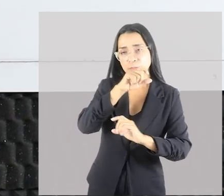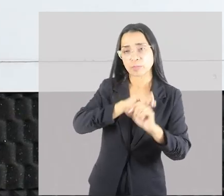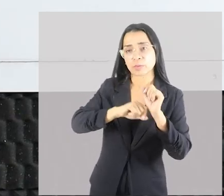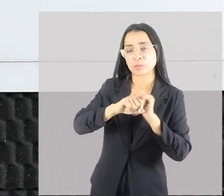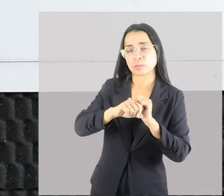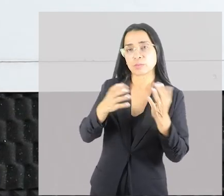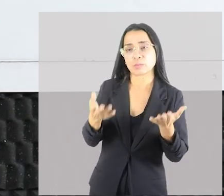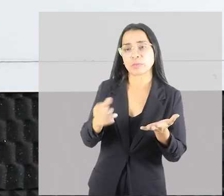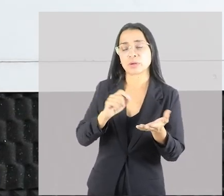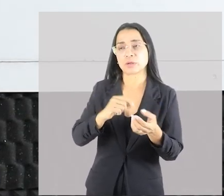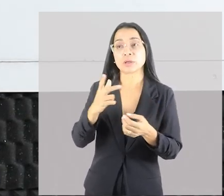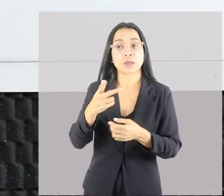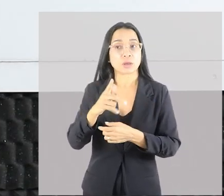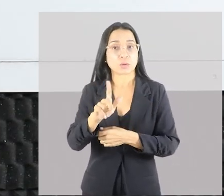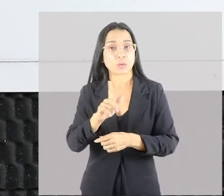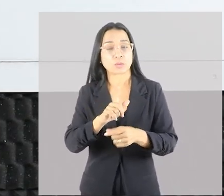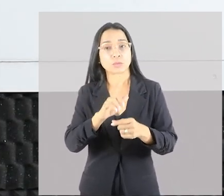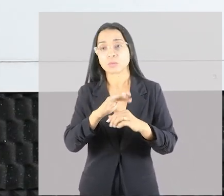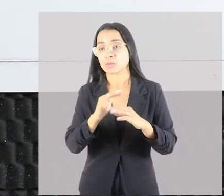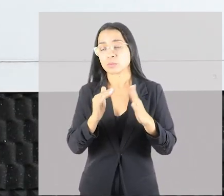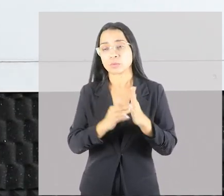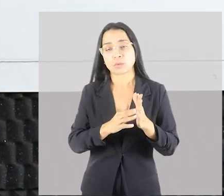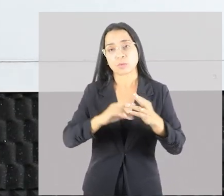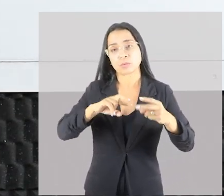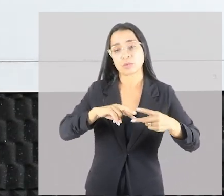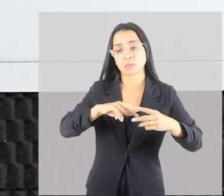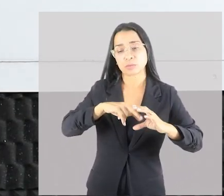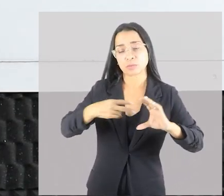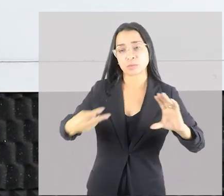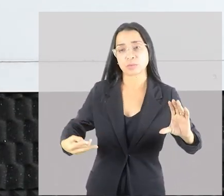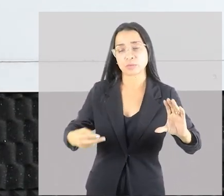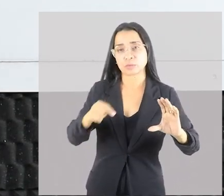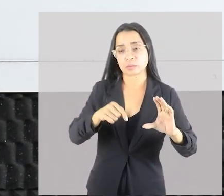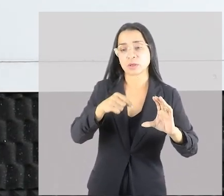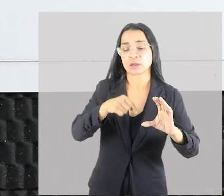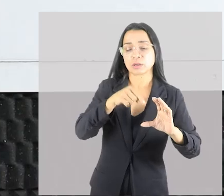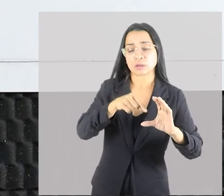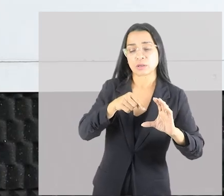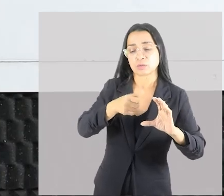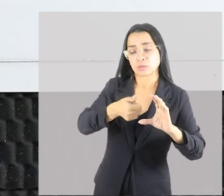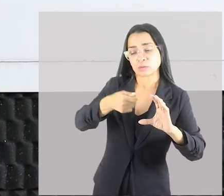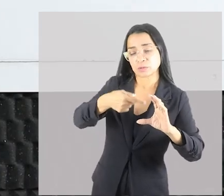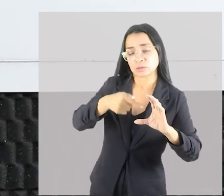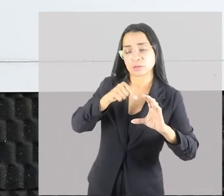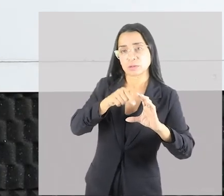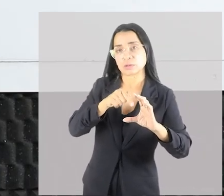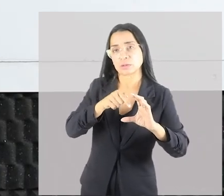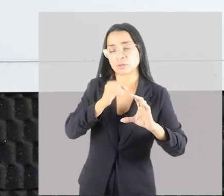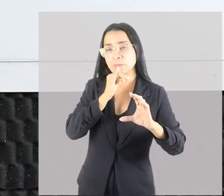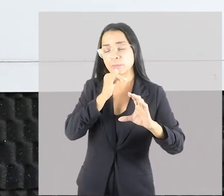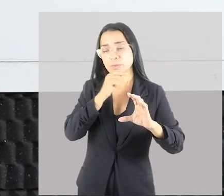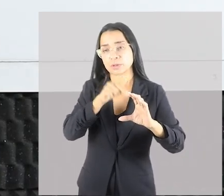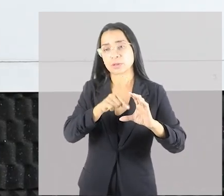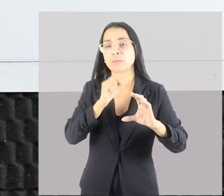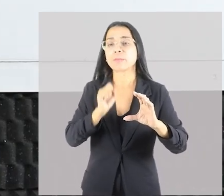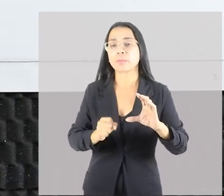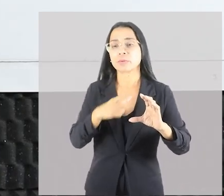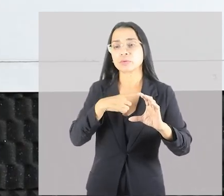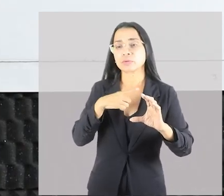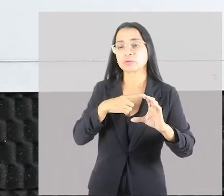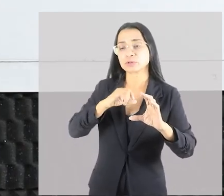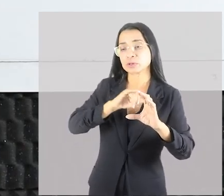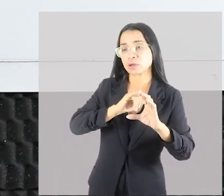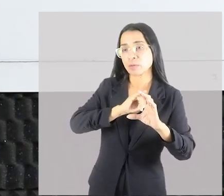assim sucessivamente para todos os cromossomos. Acontece que lá no cromossomo 17, por exemplo, você pode ter